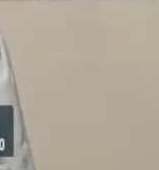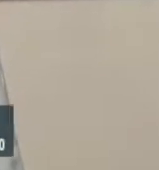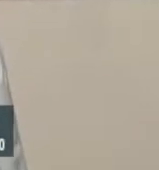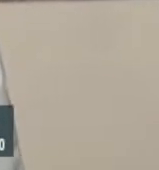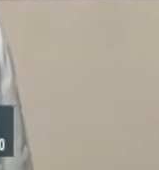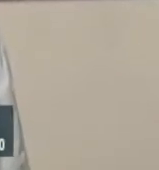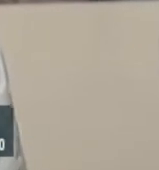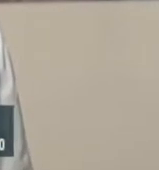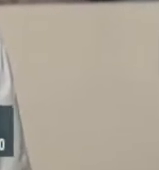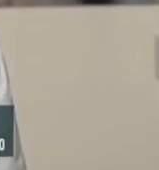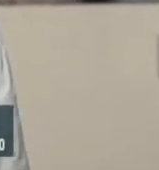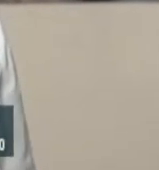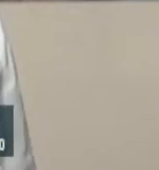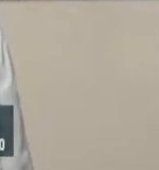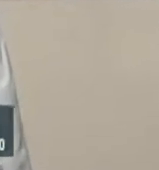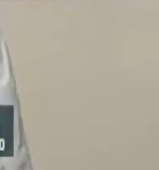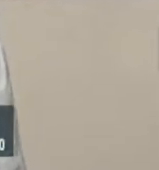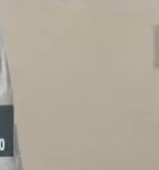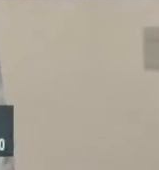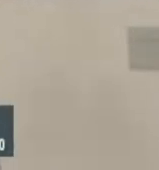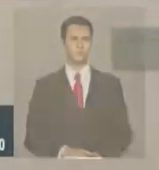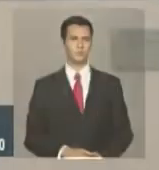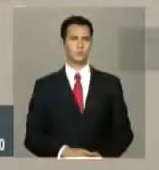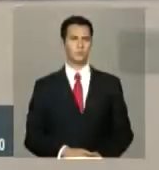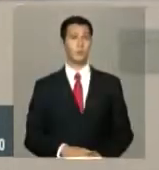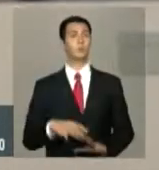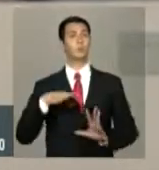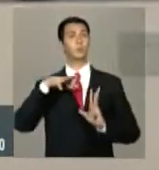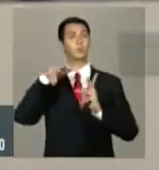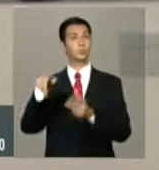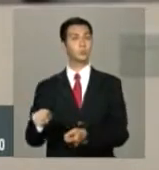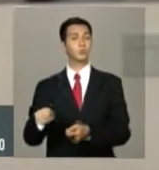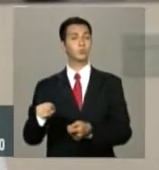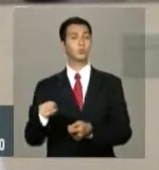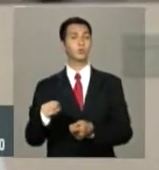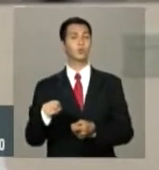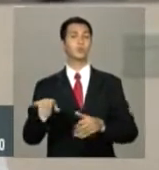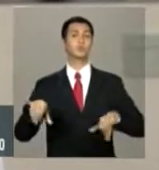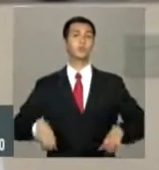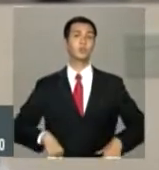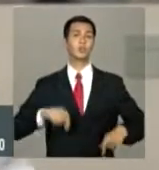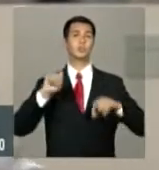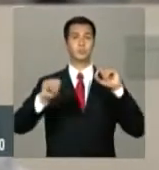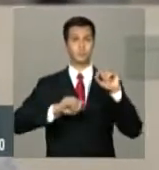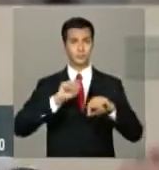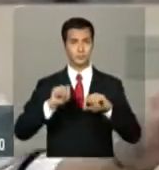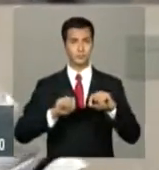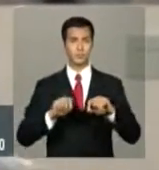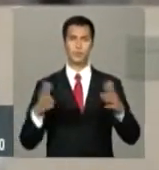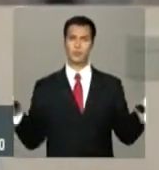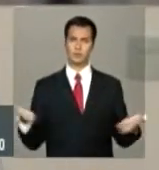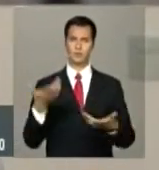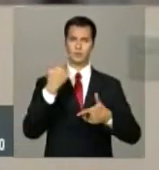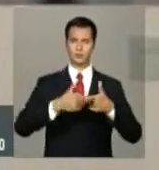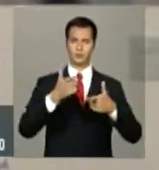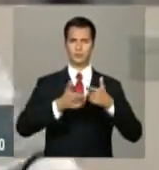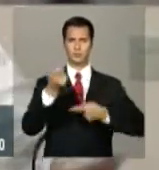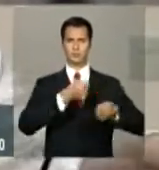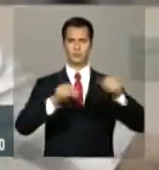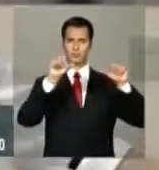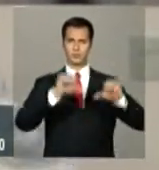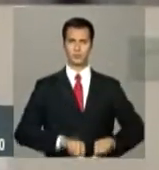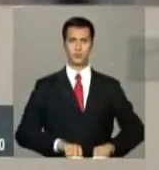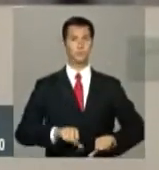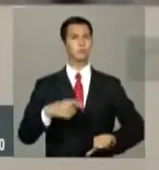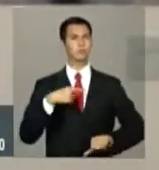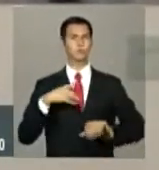do preço, né? O preço que o mundo está pagando é que agora esta crise chegou também em todos